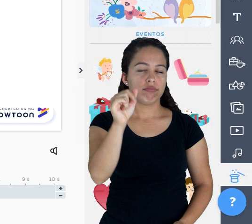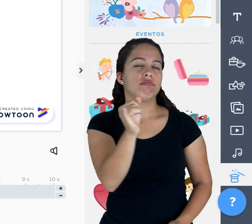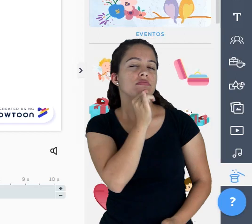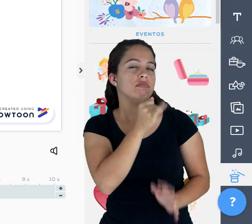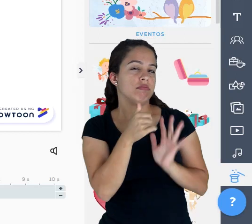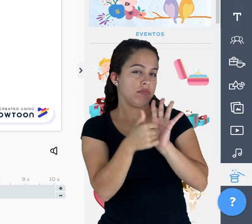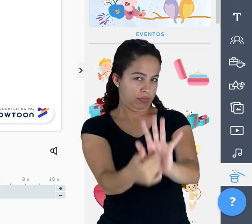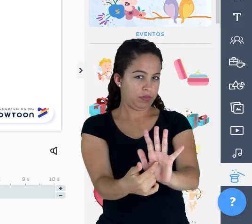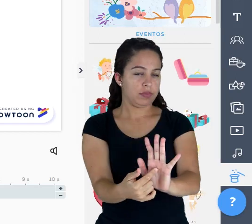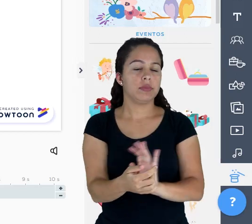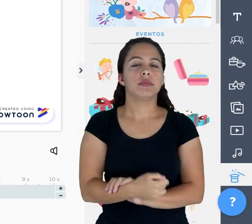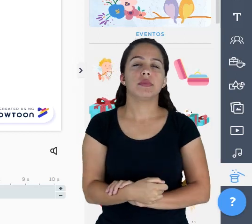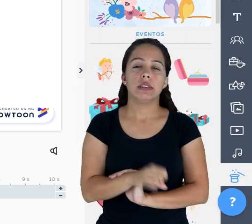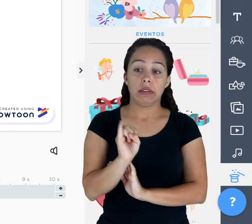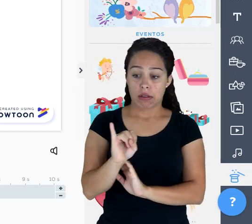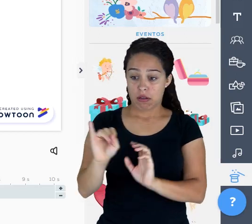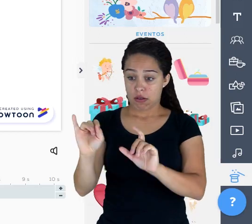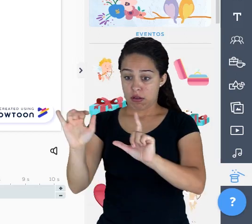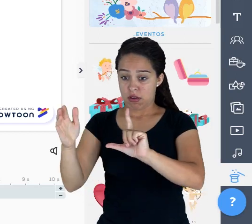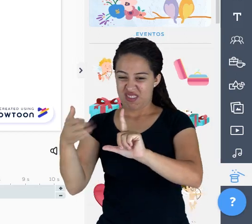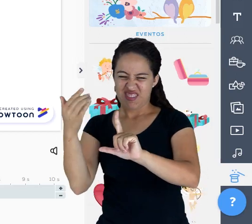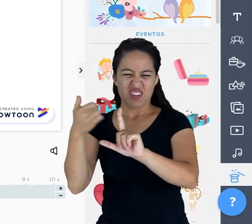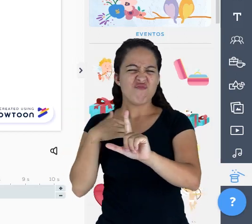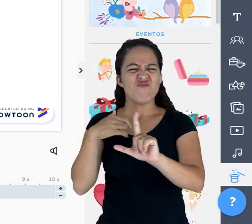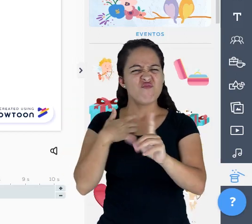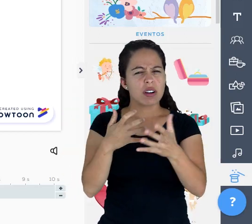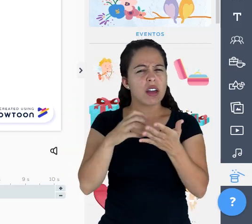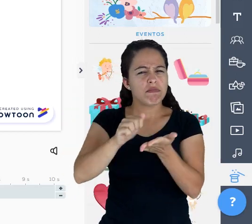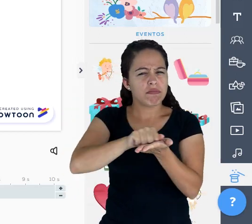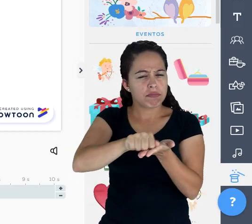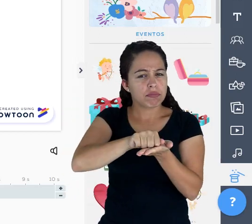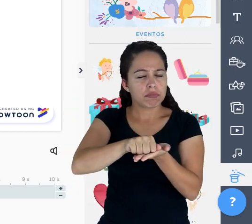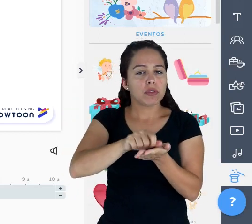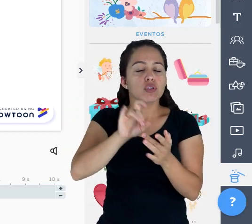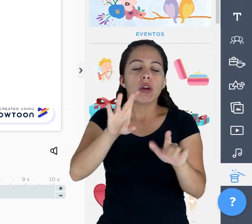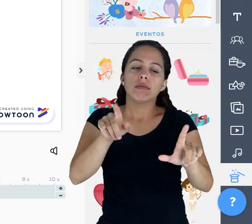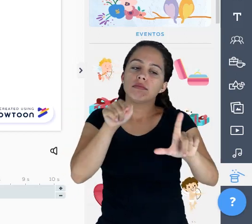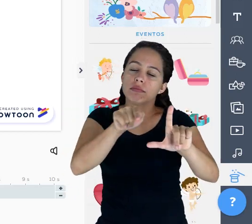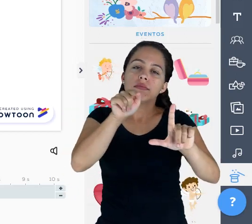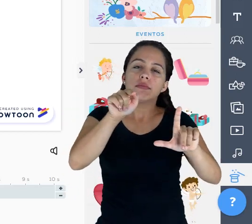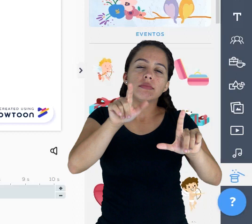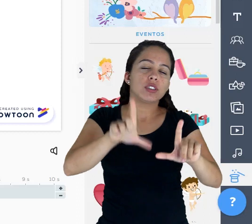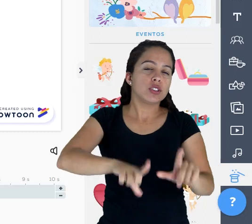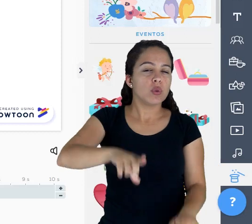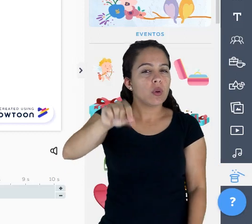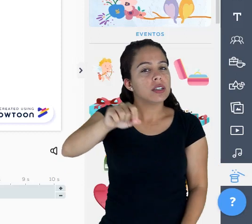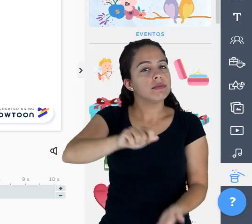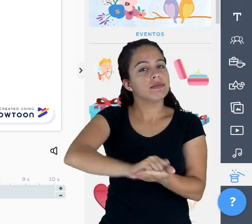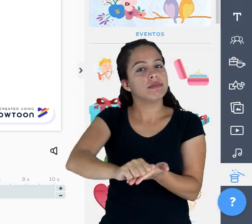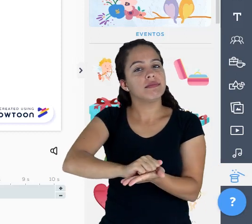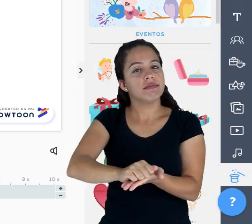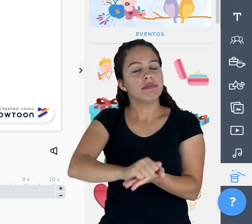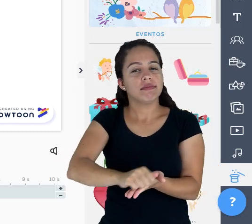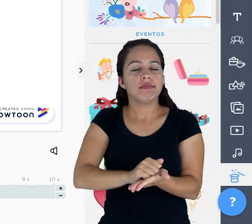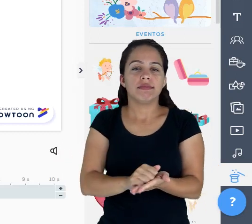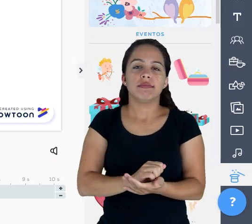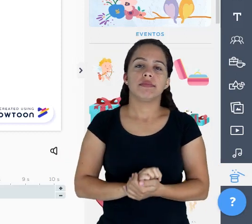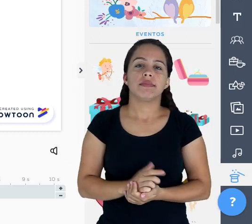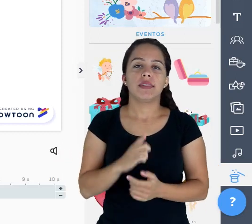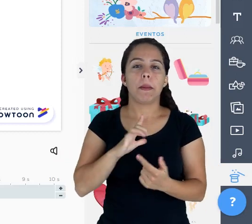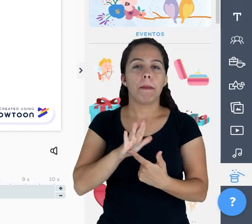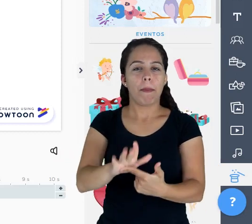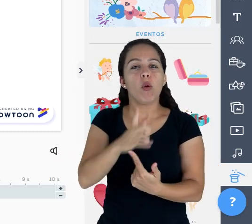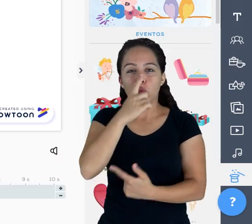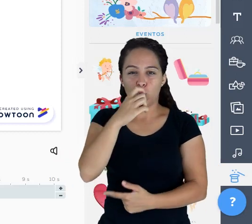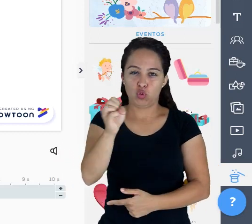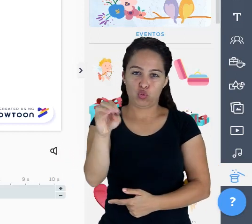caso queira deletar um slide bastará colocar o mouse em cima de ter um remover slide aqui um ícone